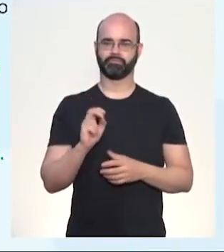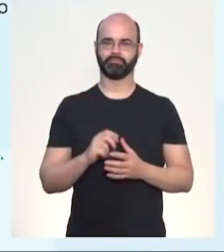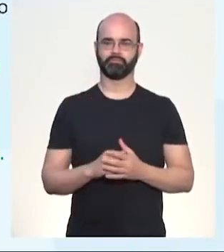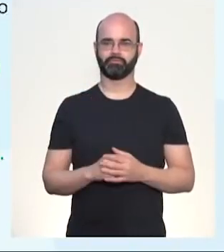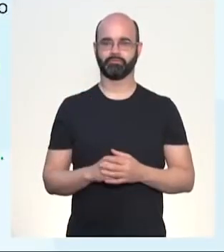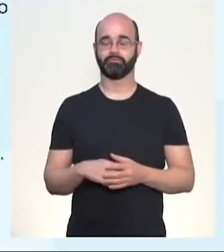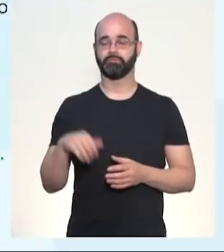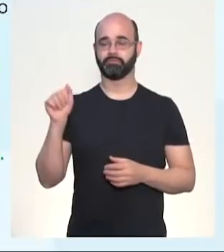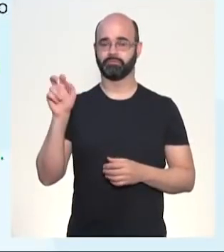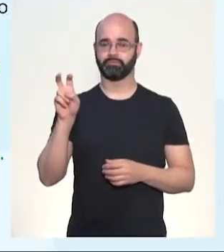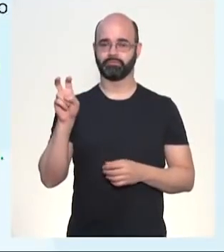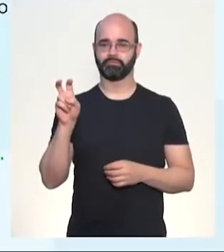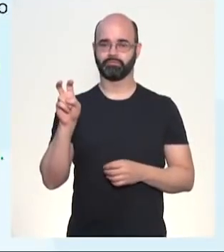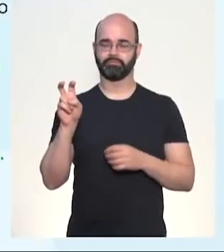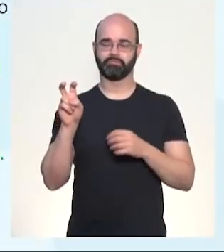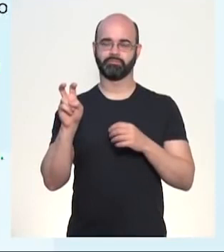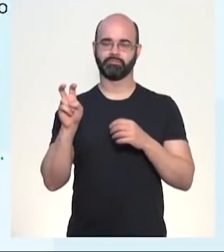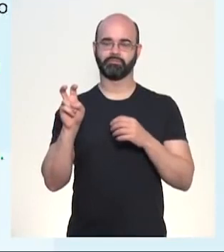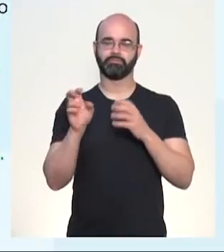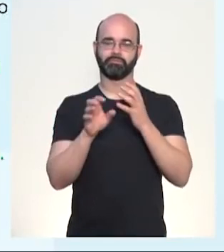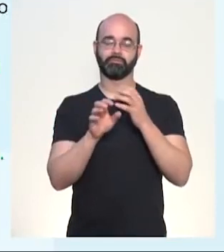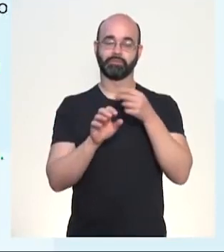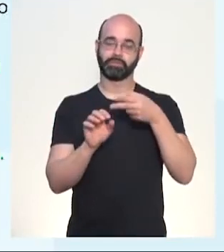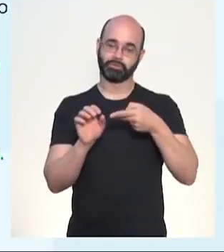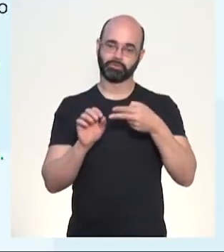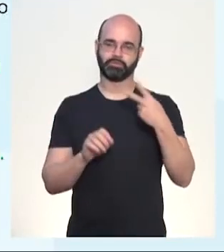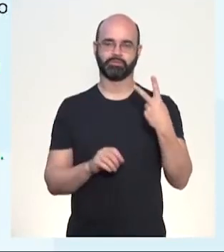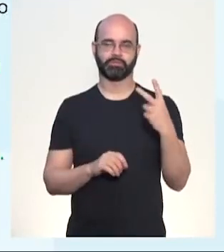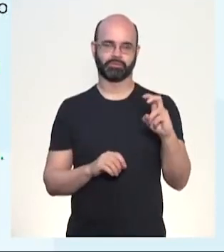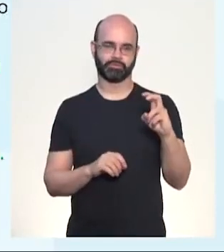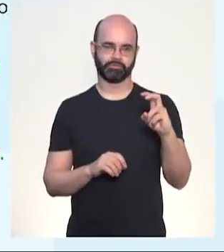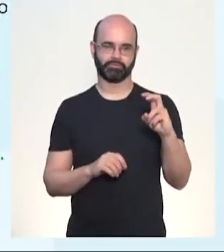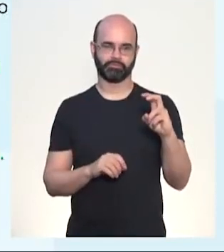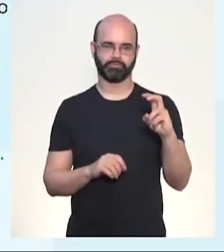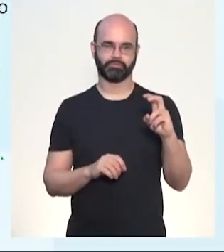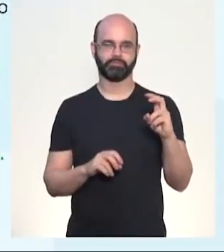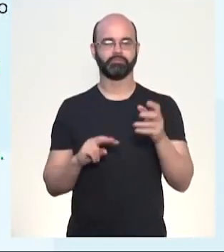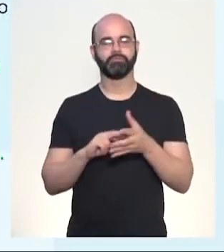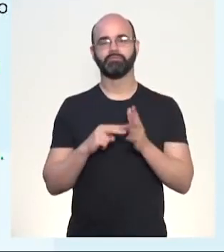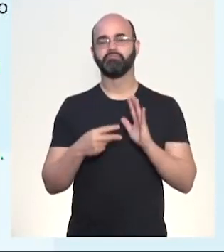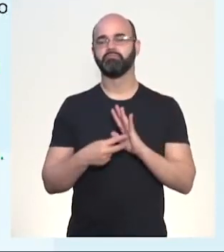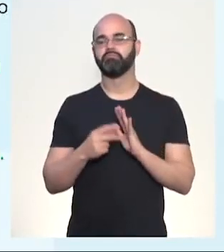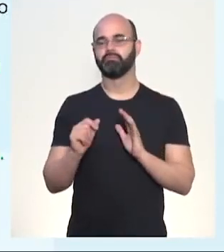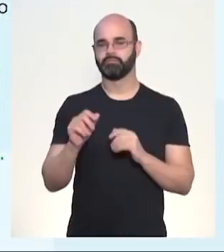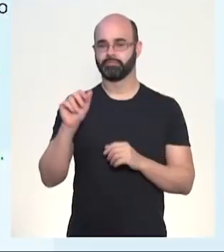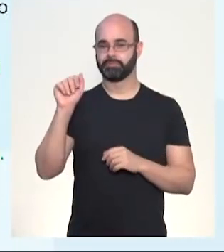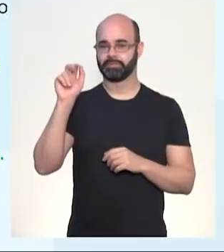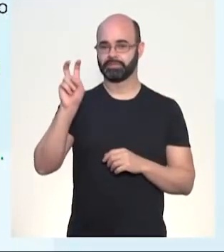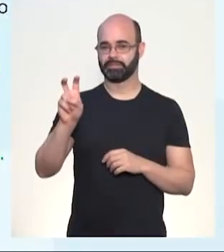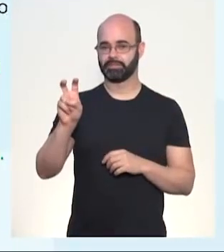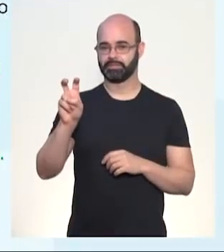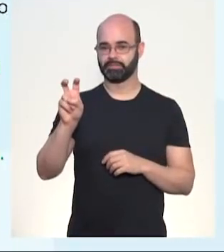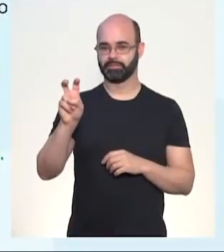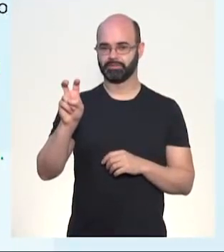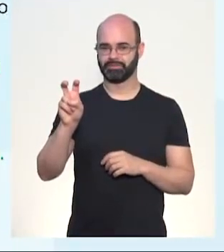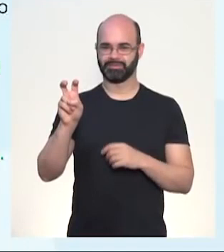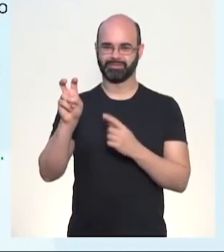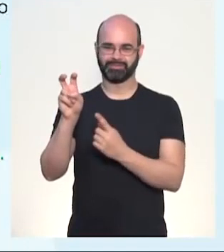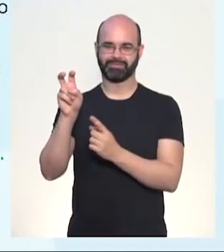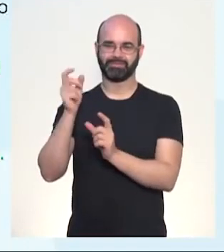A5 igual a 25. Quais as duas informações que eu tenho? Que o número 5, a